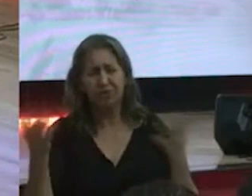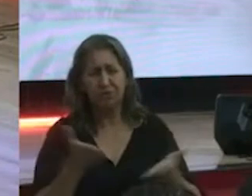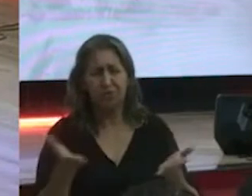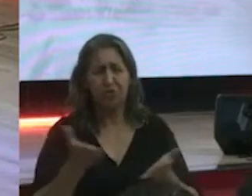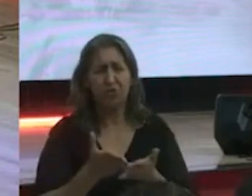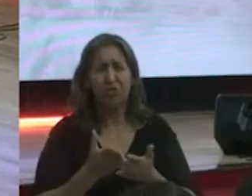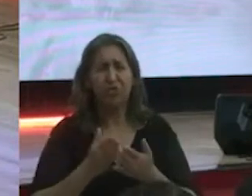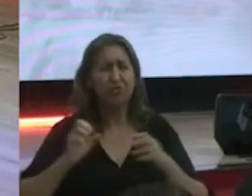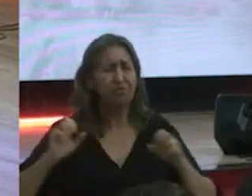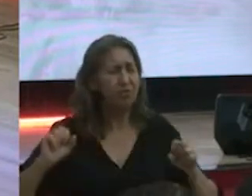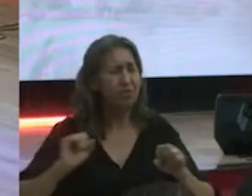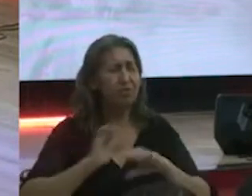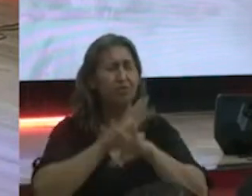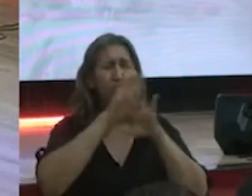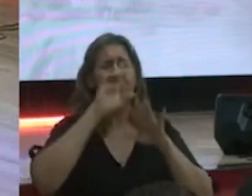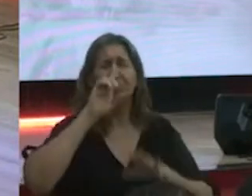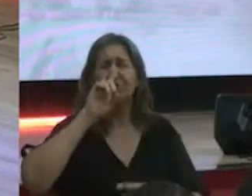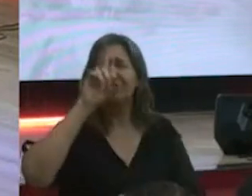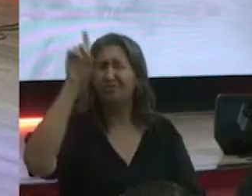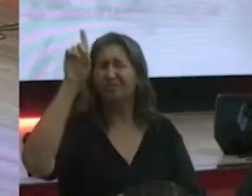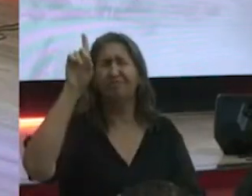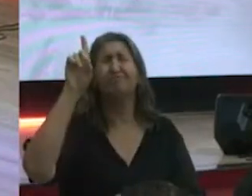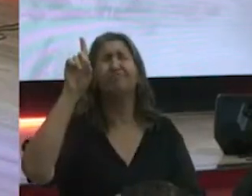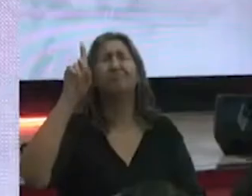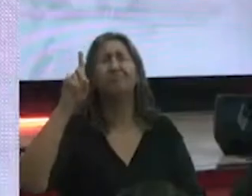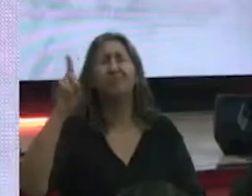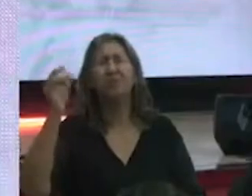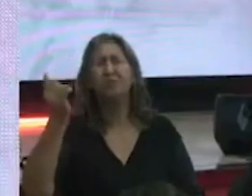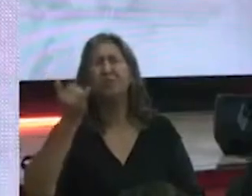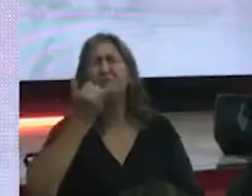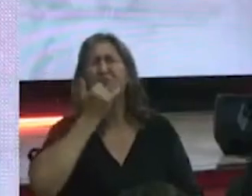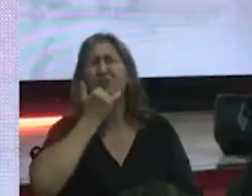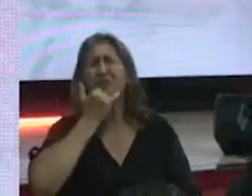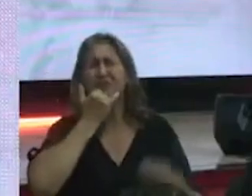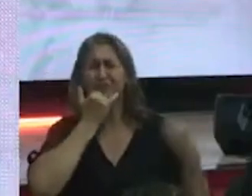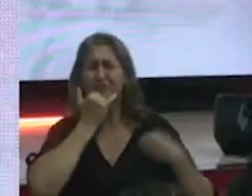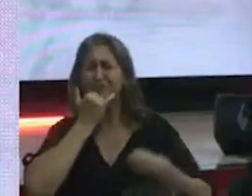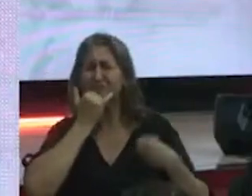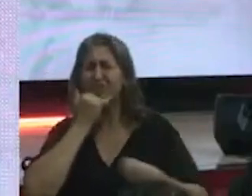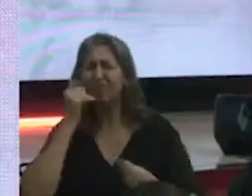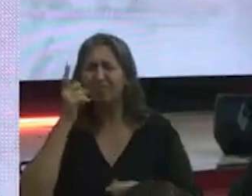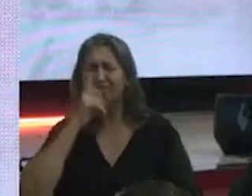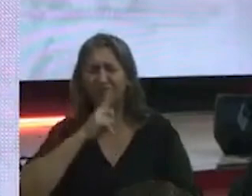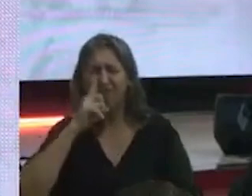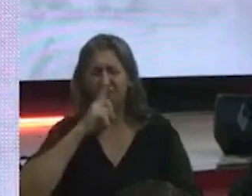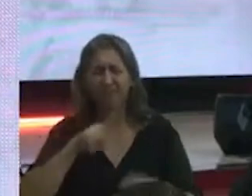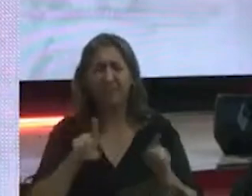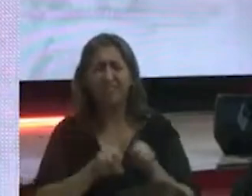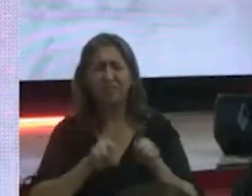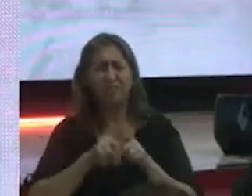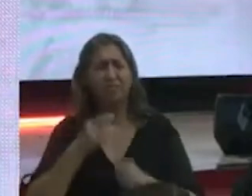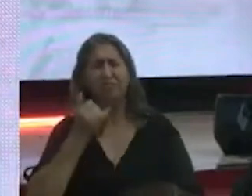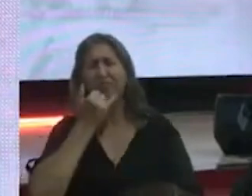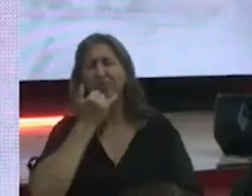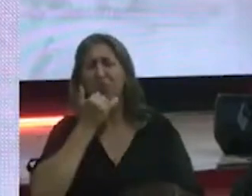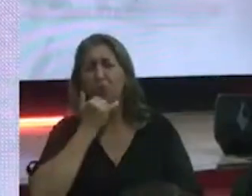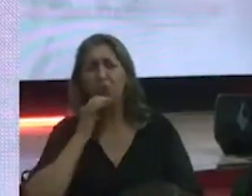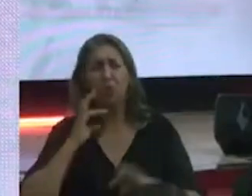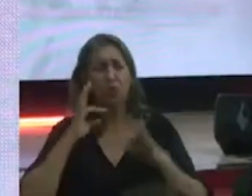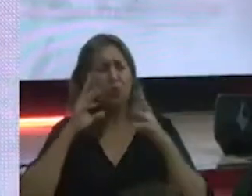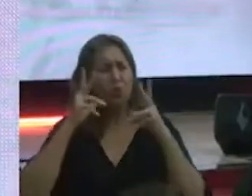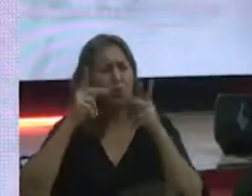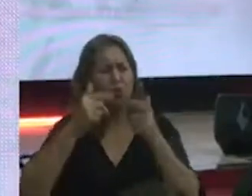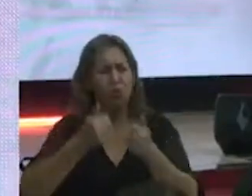o teu nome perdoa os nossos pecados e falhas e que em tudo o teu nome seja